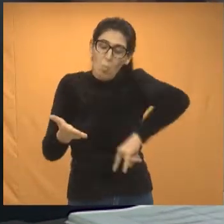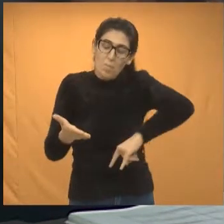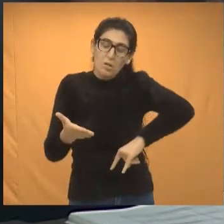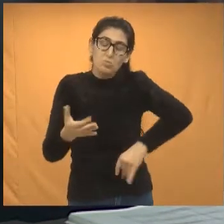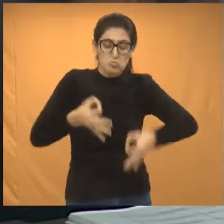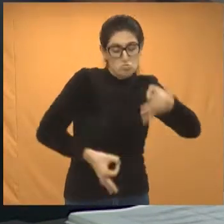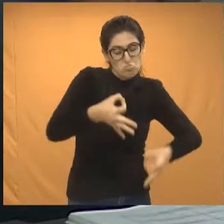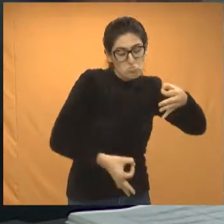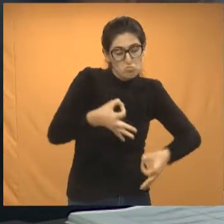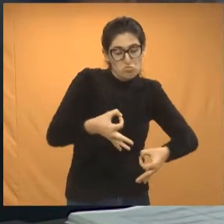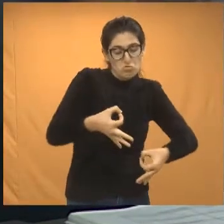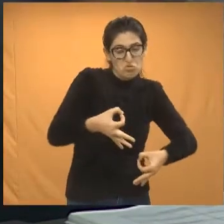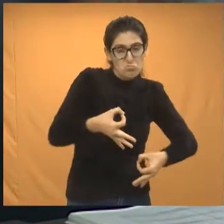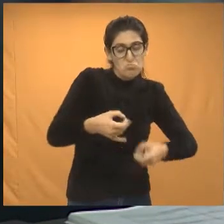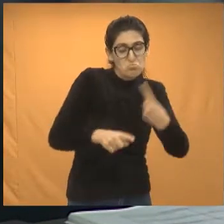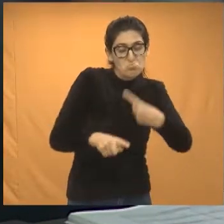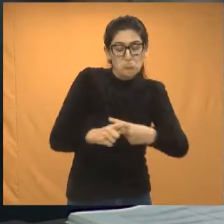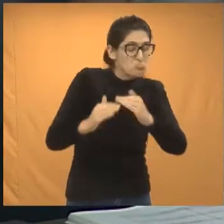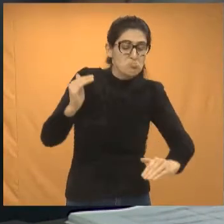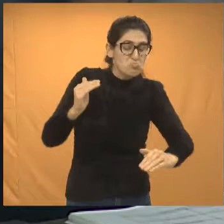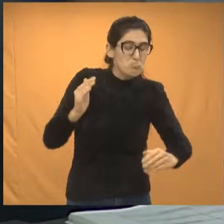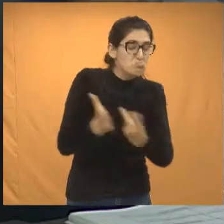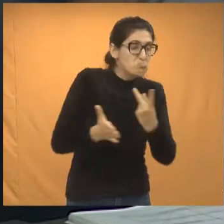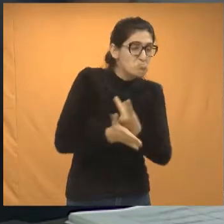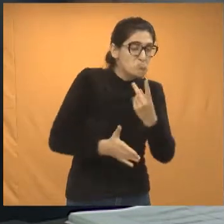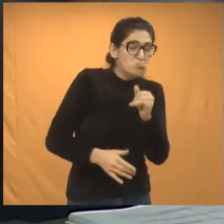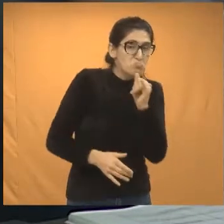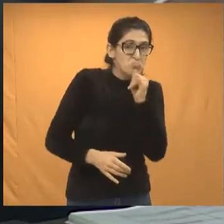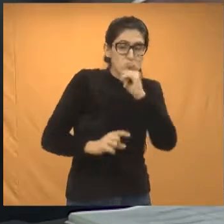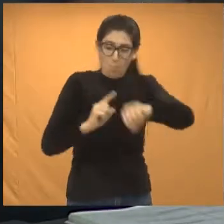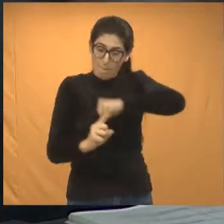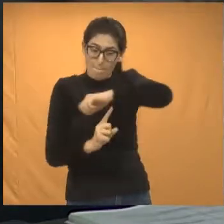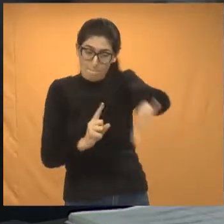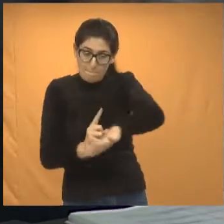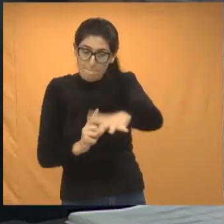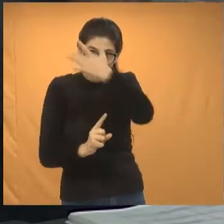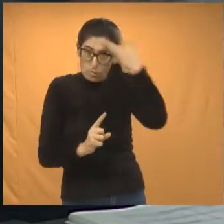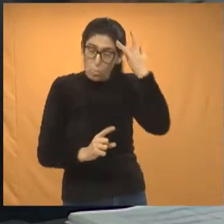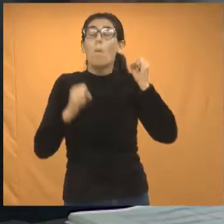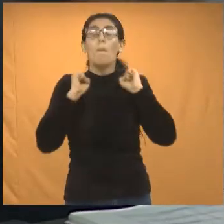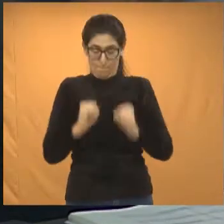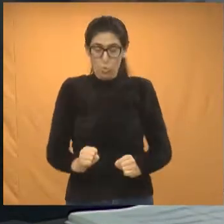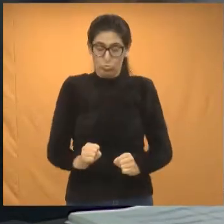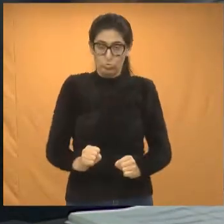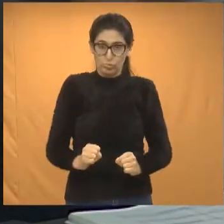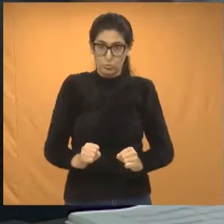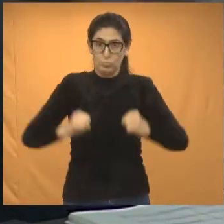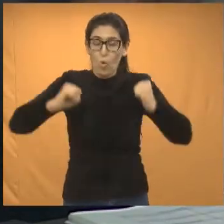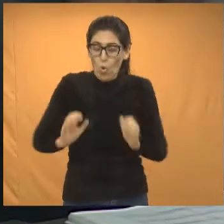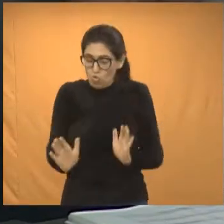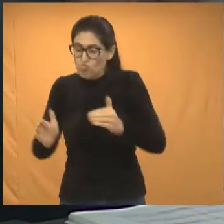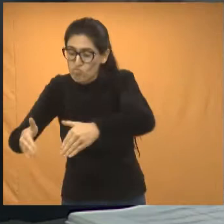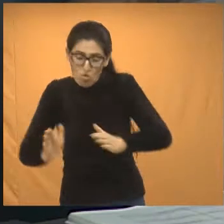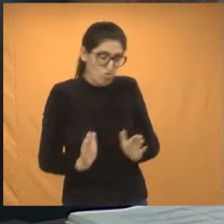meio judicial. Então eu penso que esses dois vetores aqui que estão na lei, da